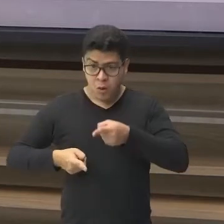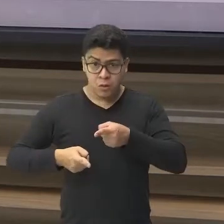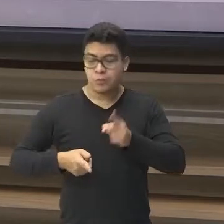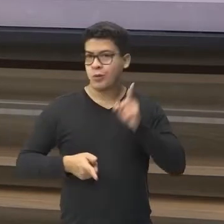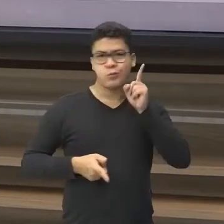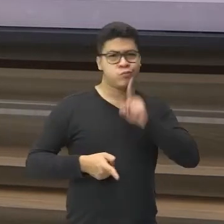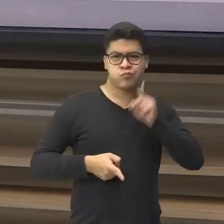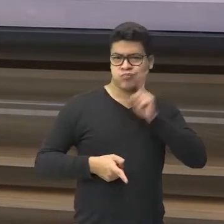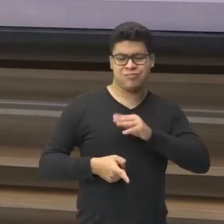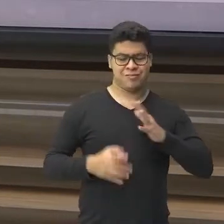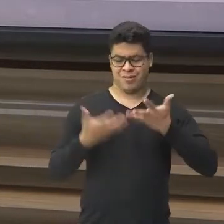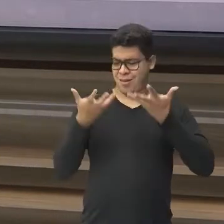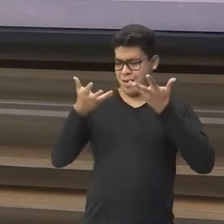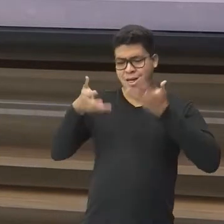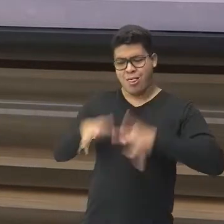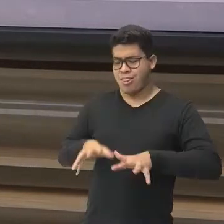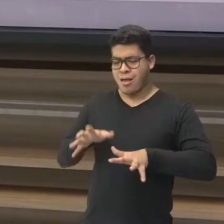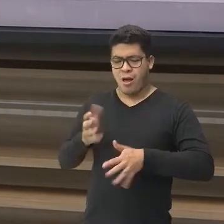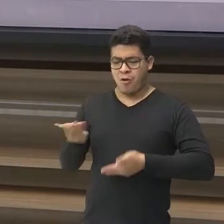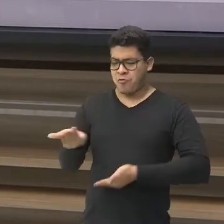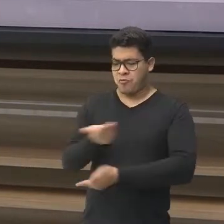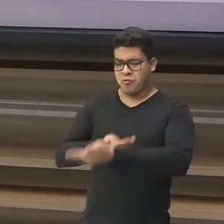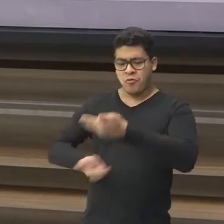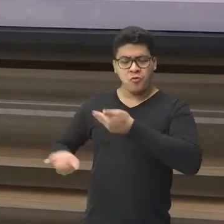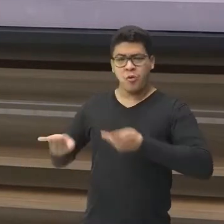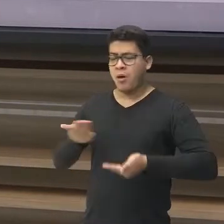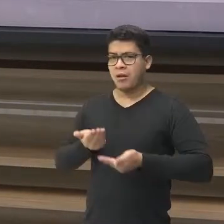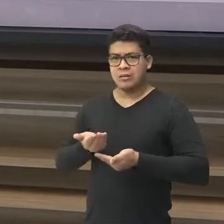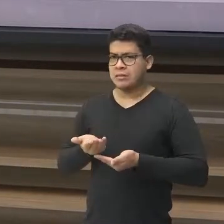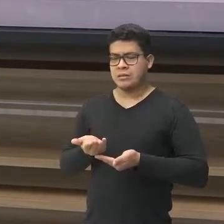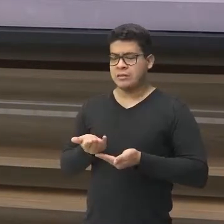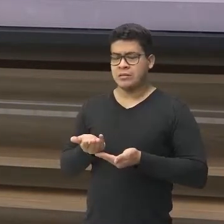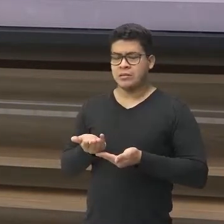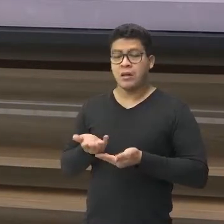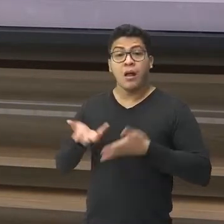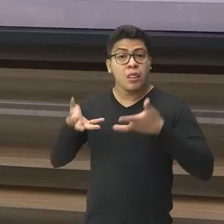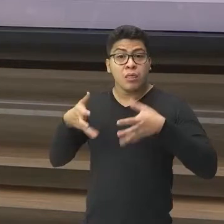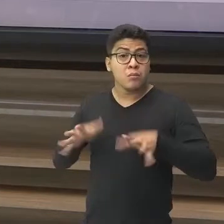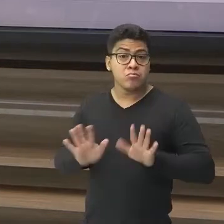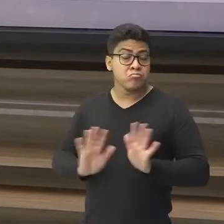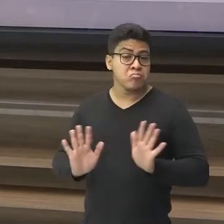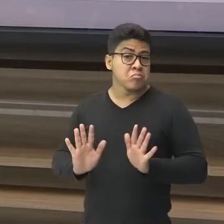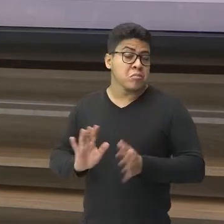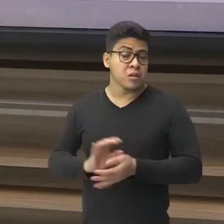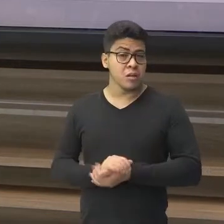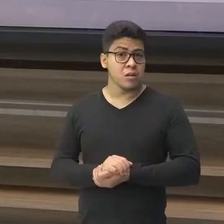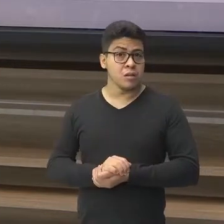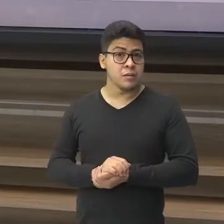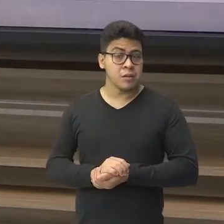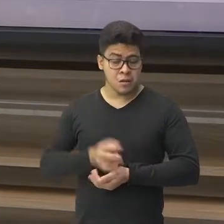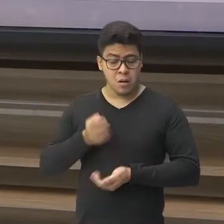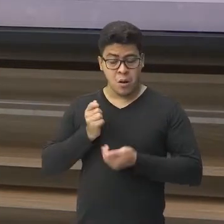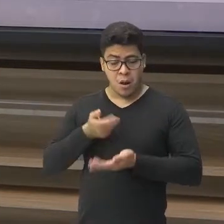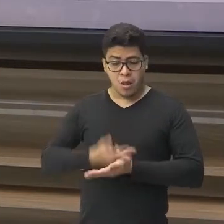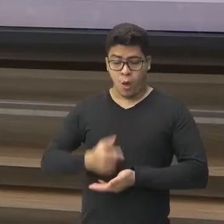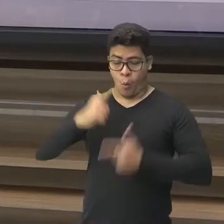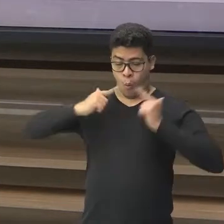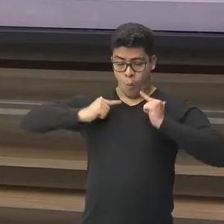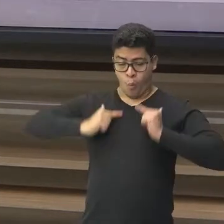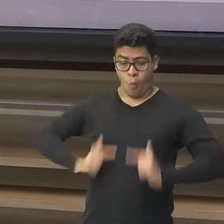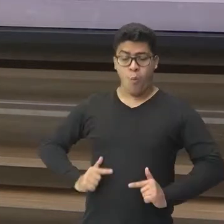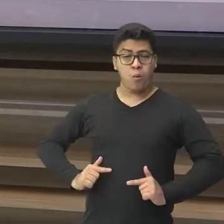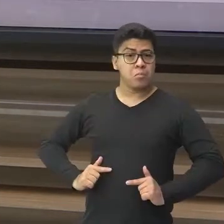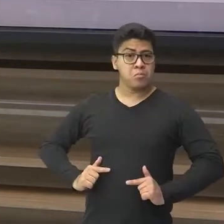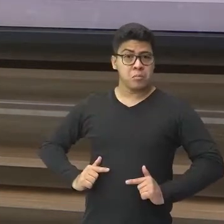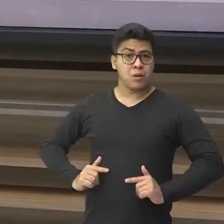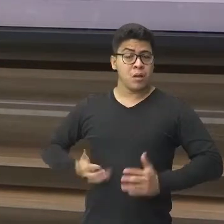estadunidense não queria que os Estados Unidos se envolvessem na guerra, achava que o país deveria se manter neutro,